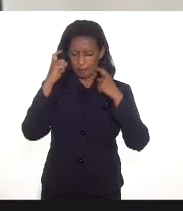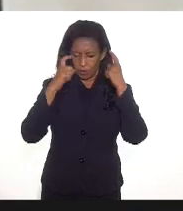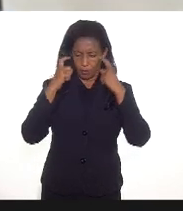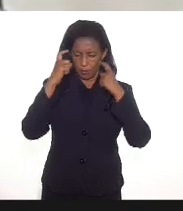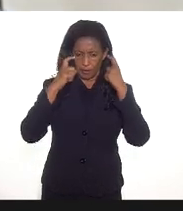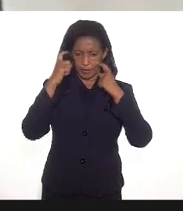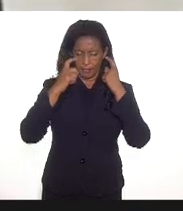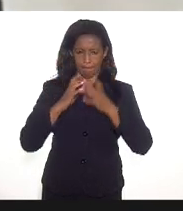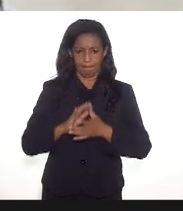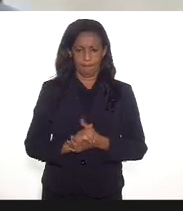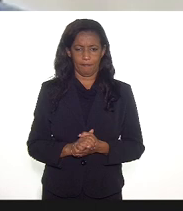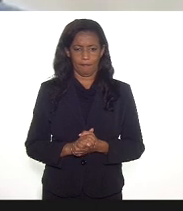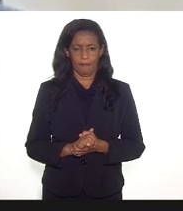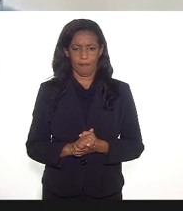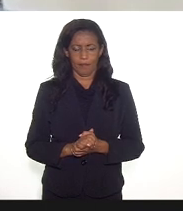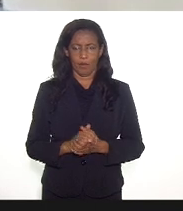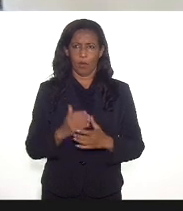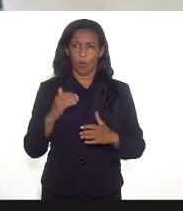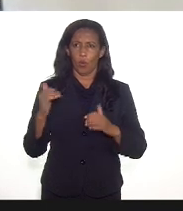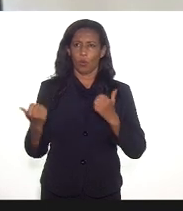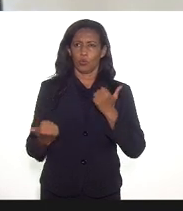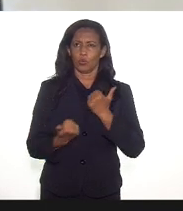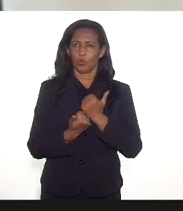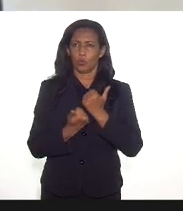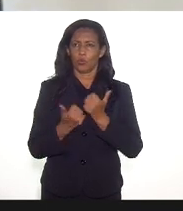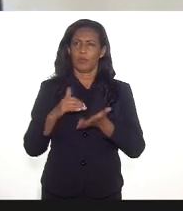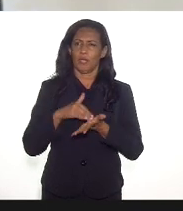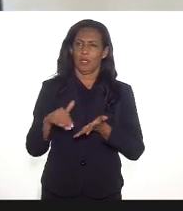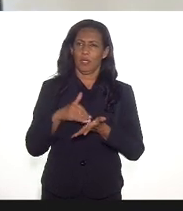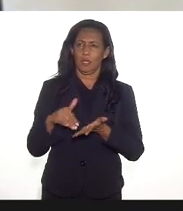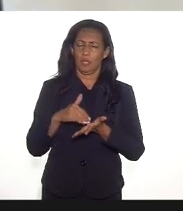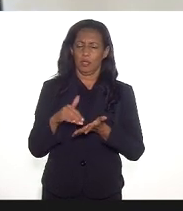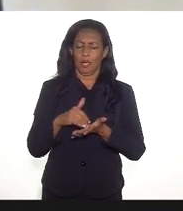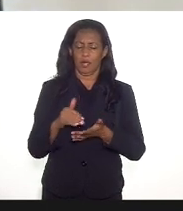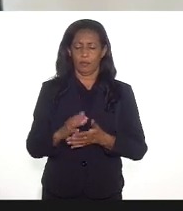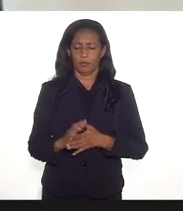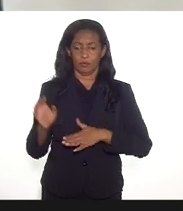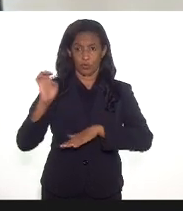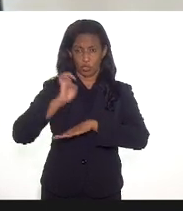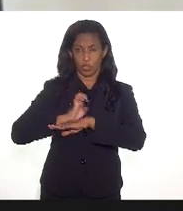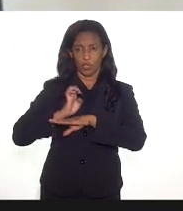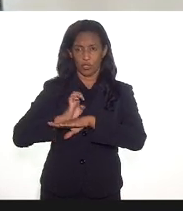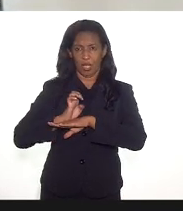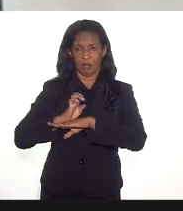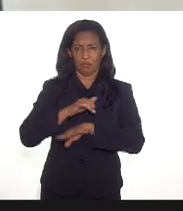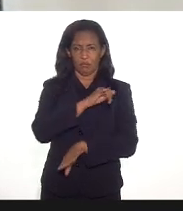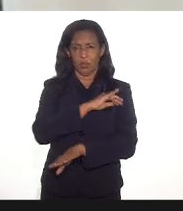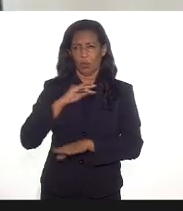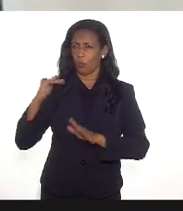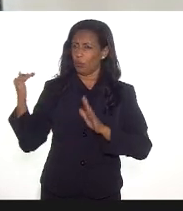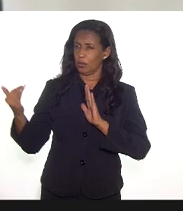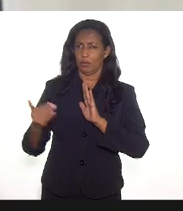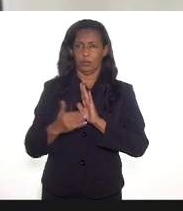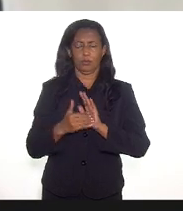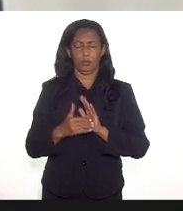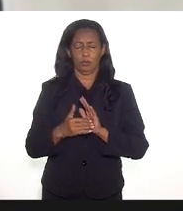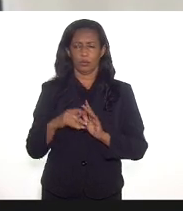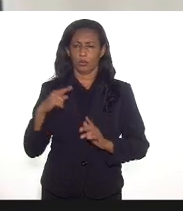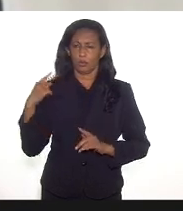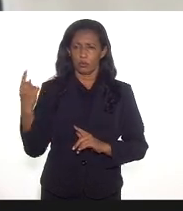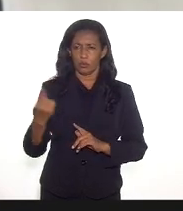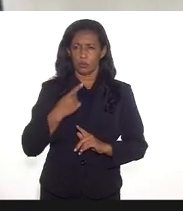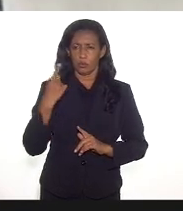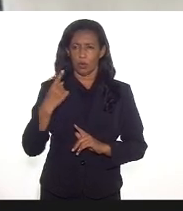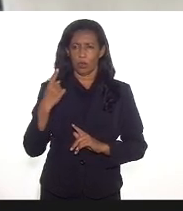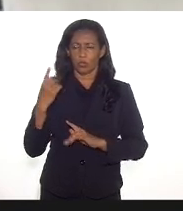preocupasse, como subsecretário de projetos e fundos do Estado do Rio de Janeiro como um todo, nós estamos fazendo um amplo levantamento